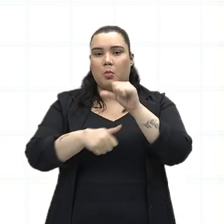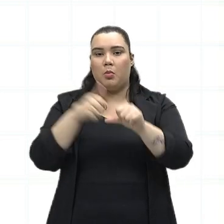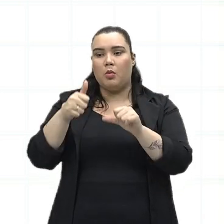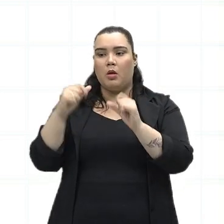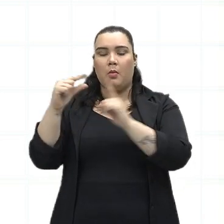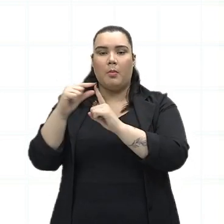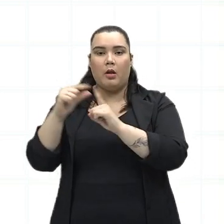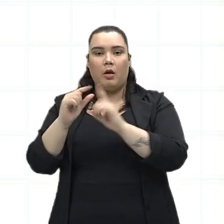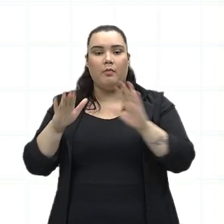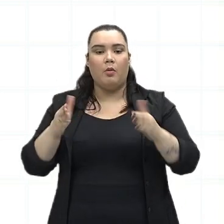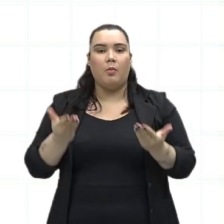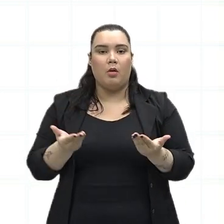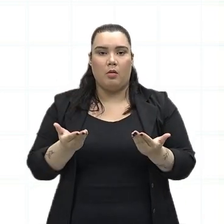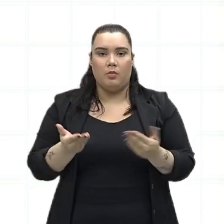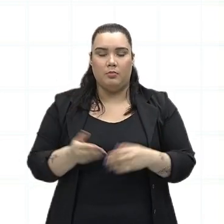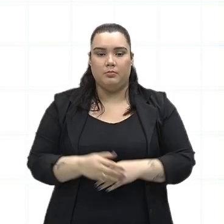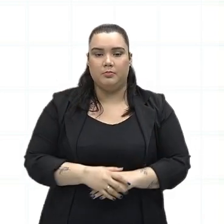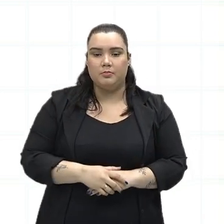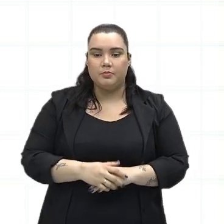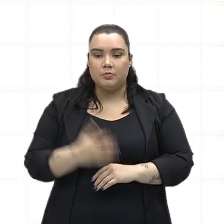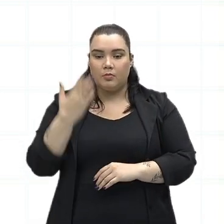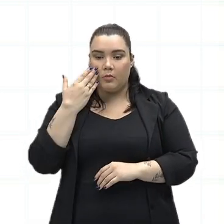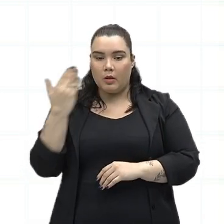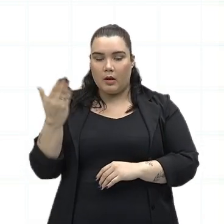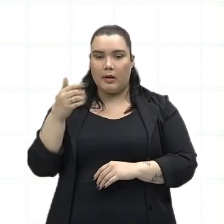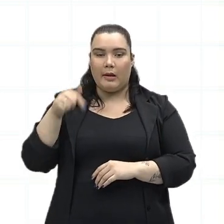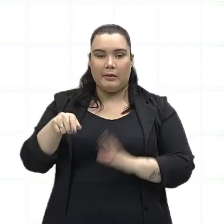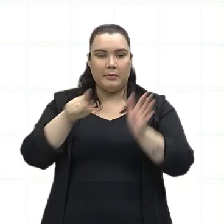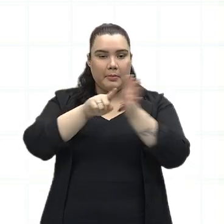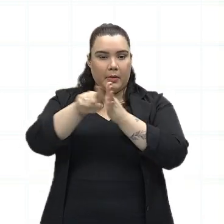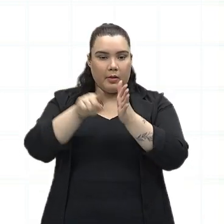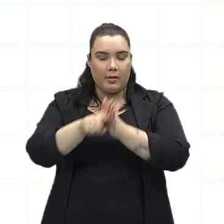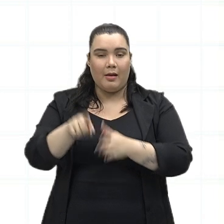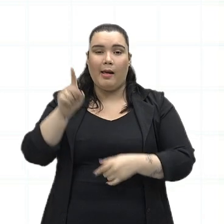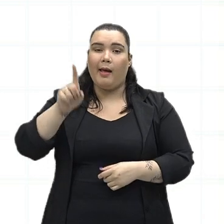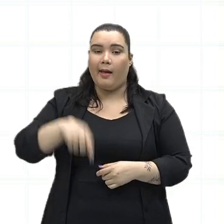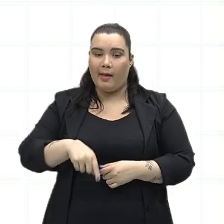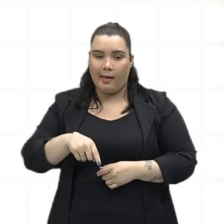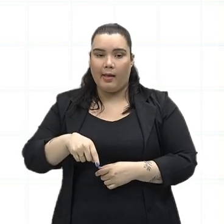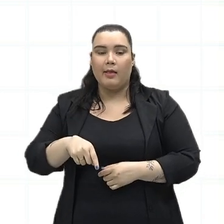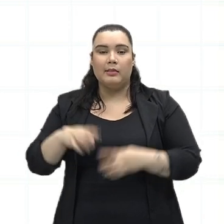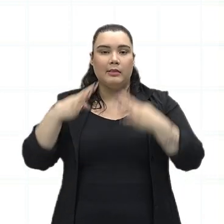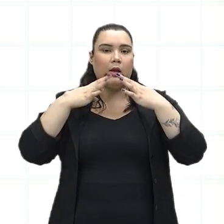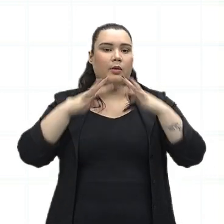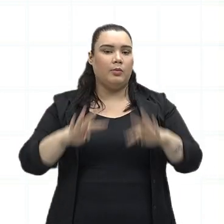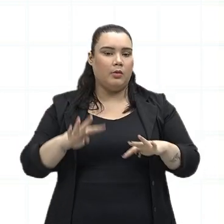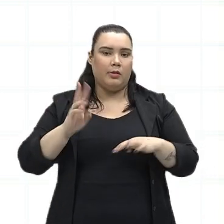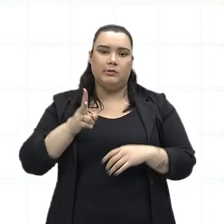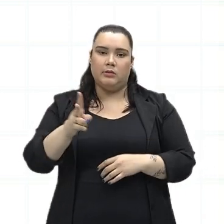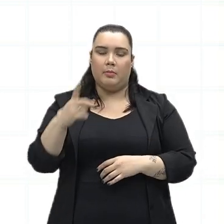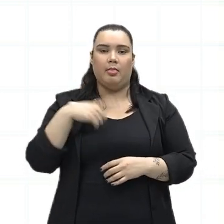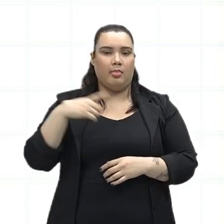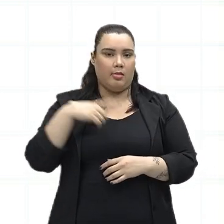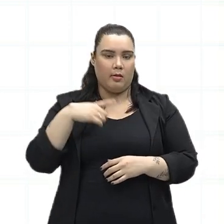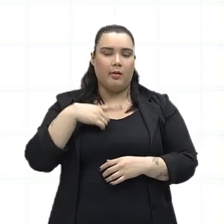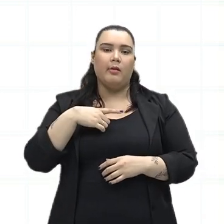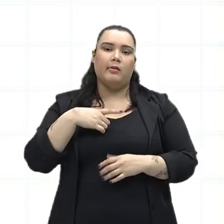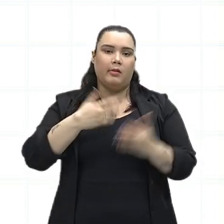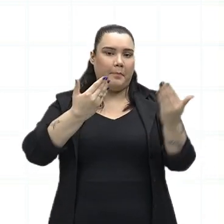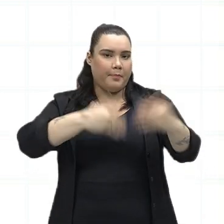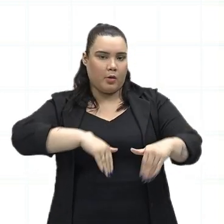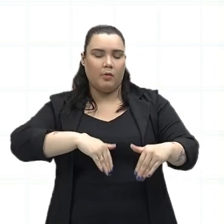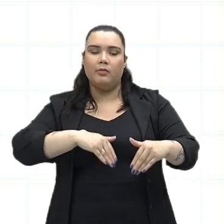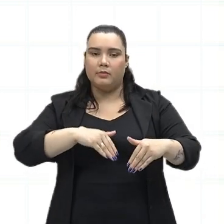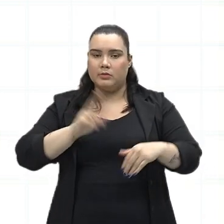termo. Gente, questões assim são muito comuns nas avaliações, tá bom? Eles